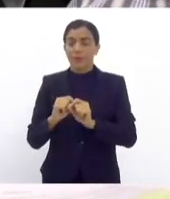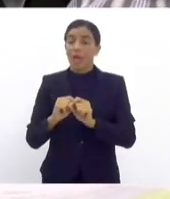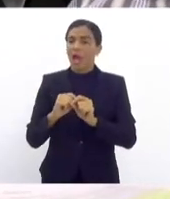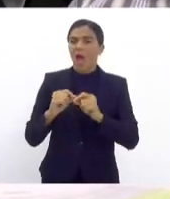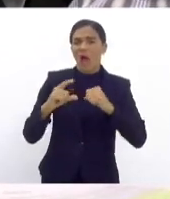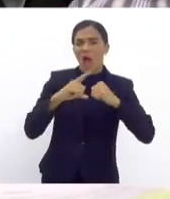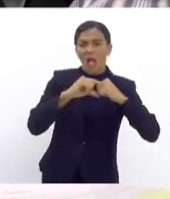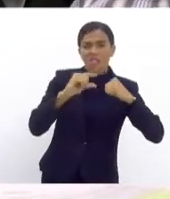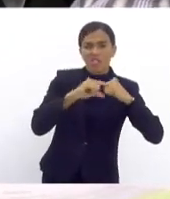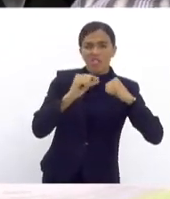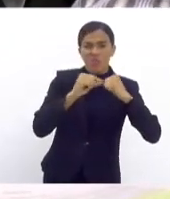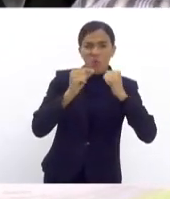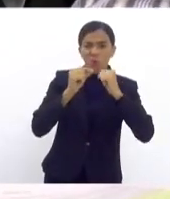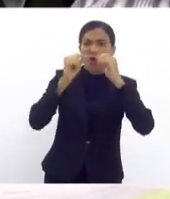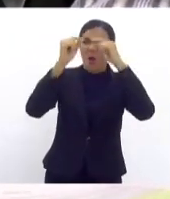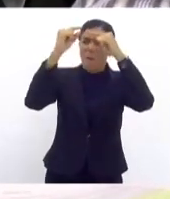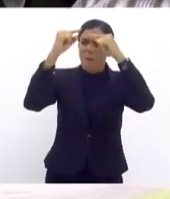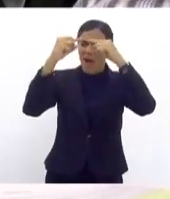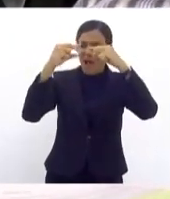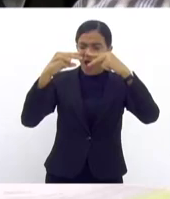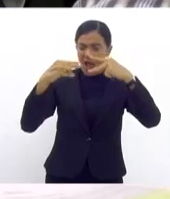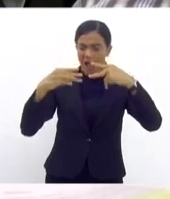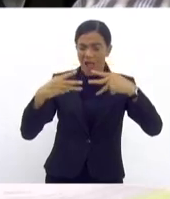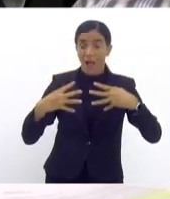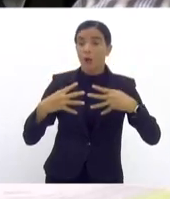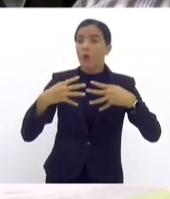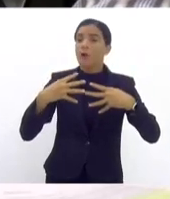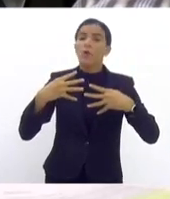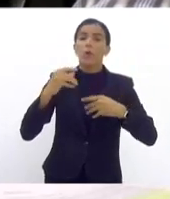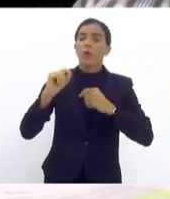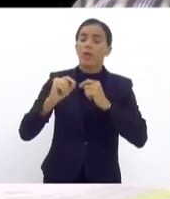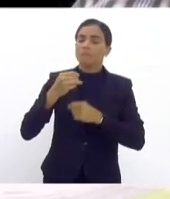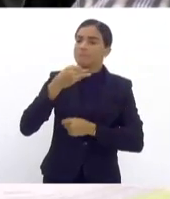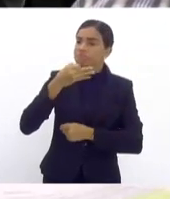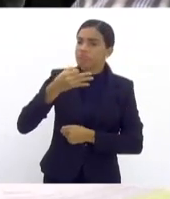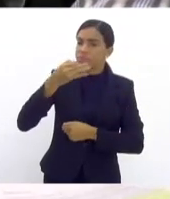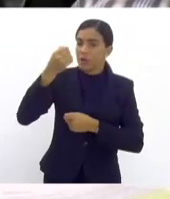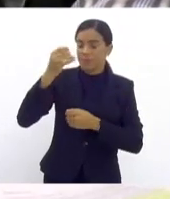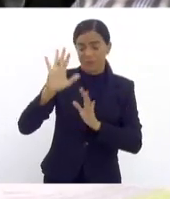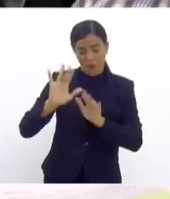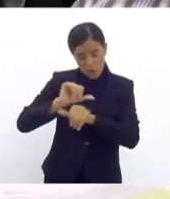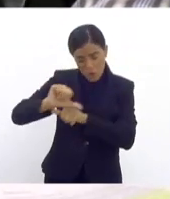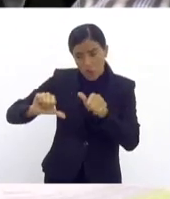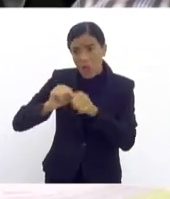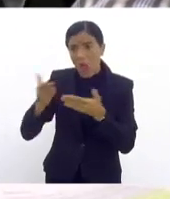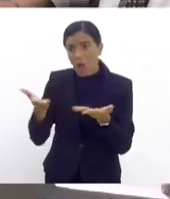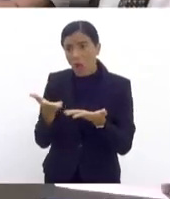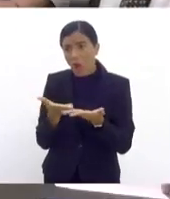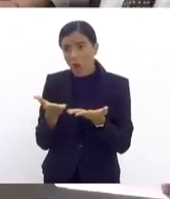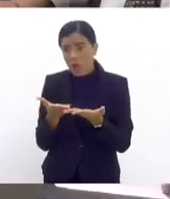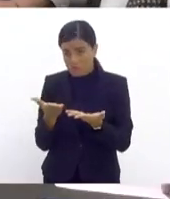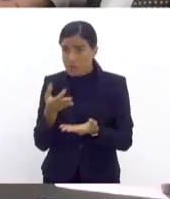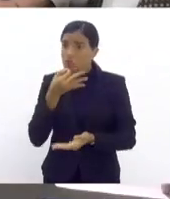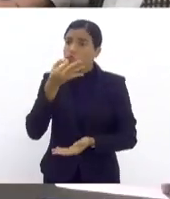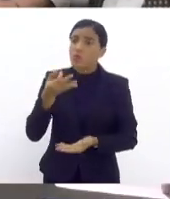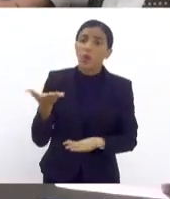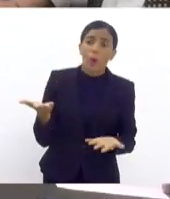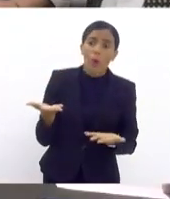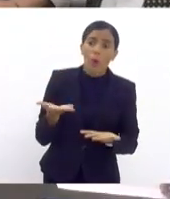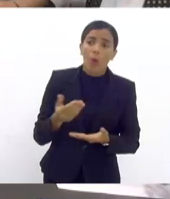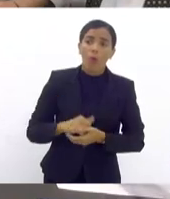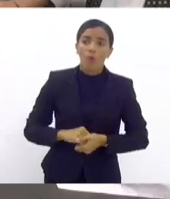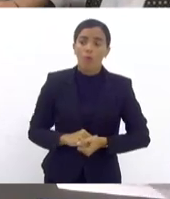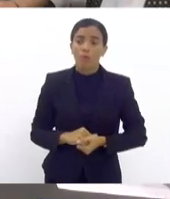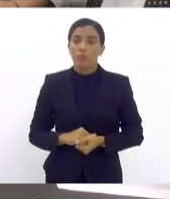artigo, logo no início, mencionar nos termos... Vamos ajustar agora. Qual a Vossa Excelência sugere? 538. Eu não estou